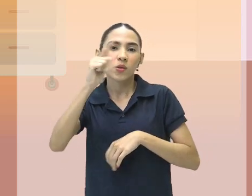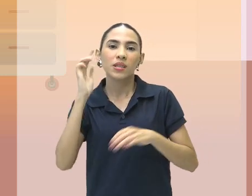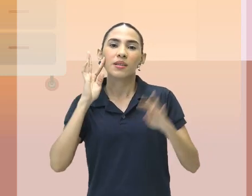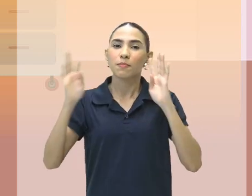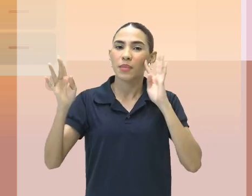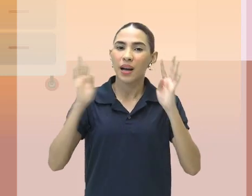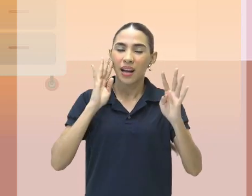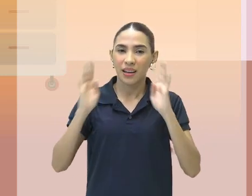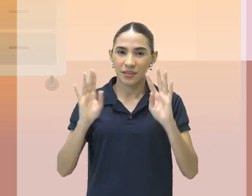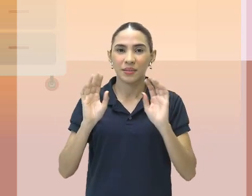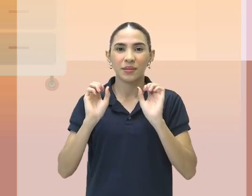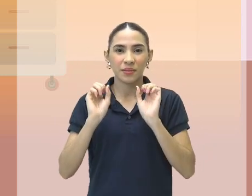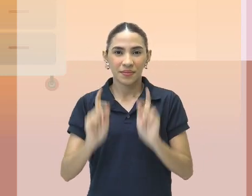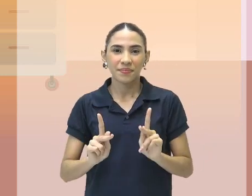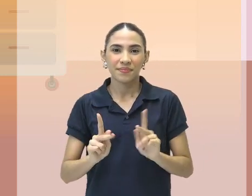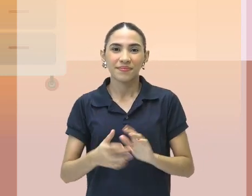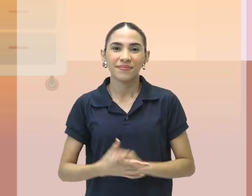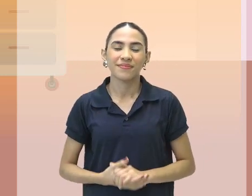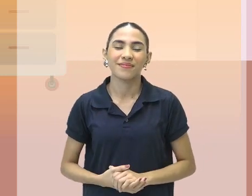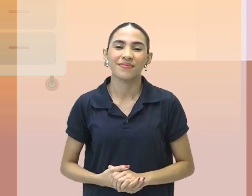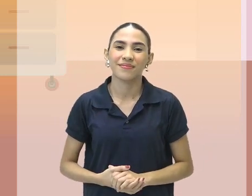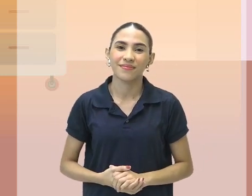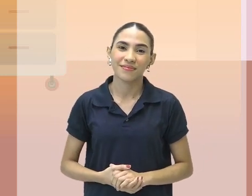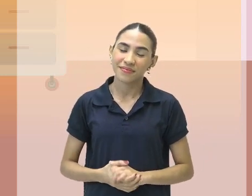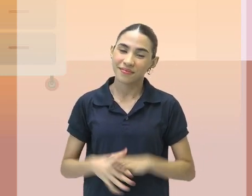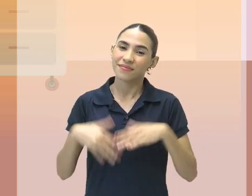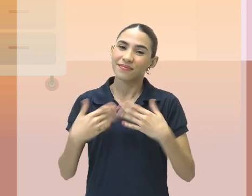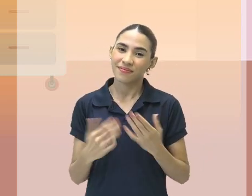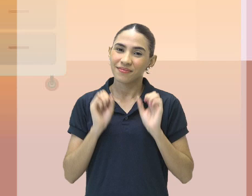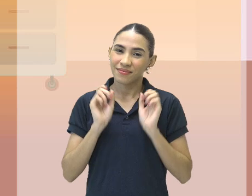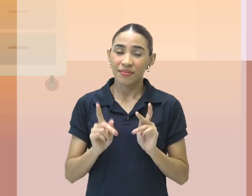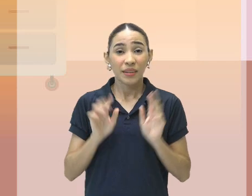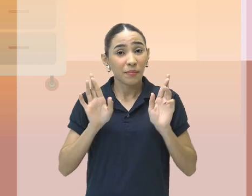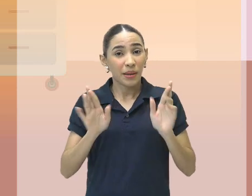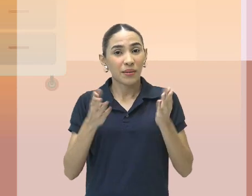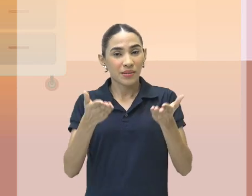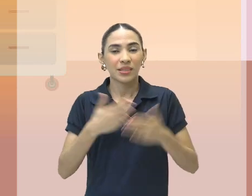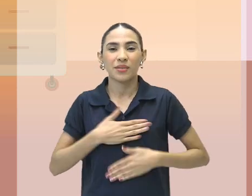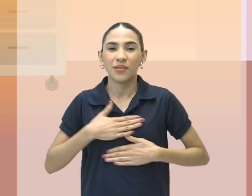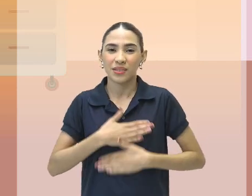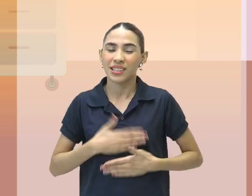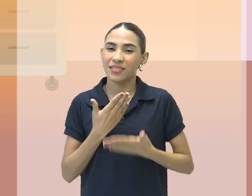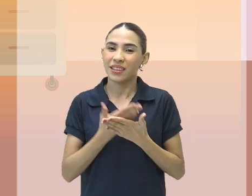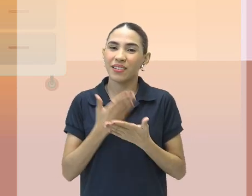que está escrito ali no texto. Tá bom, pessoal? Então é isso. Espero que vocês tenham gostado